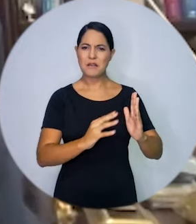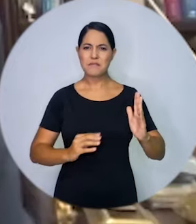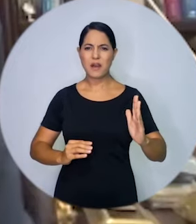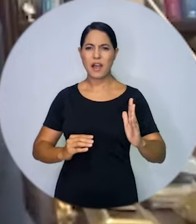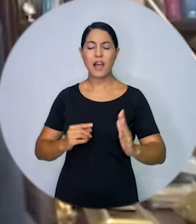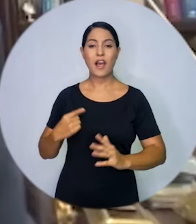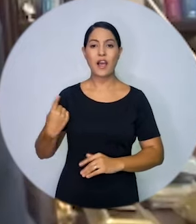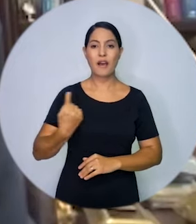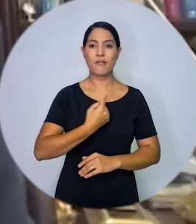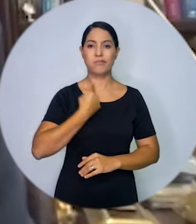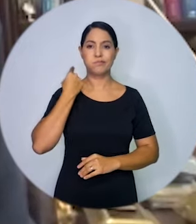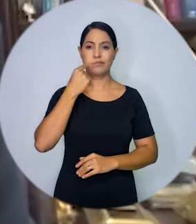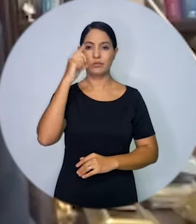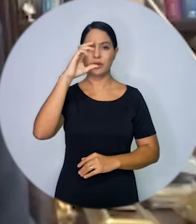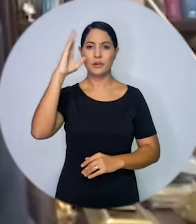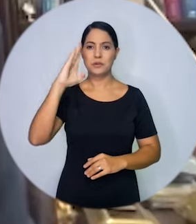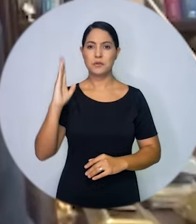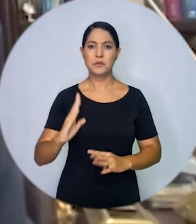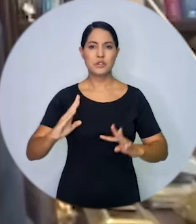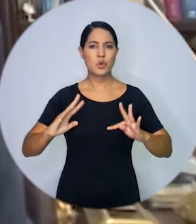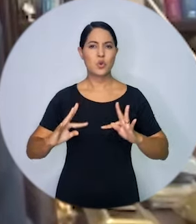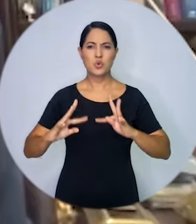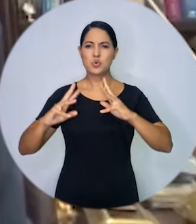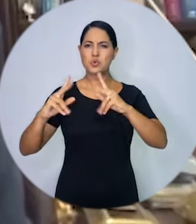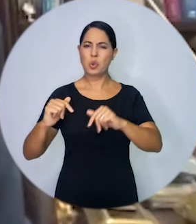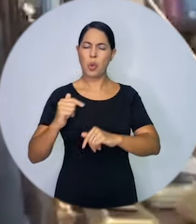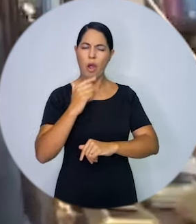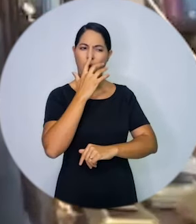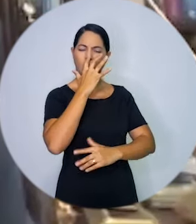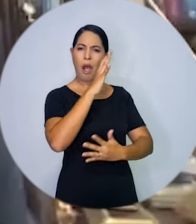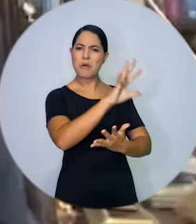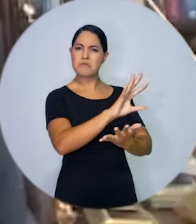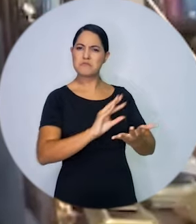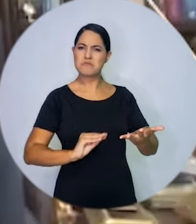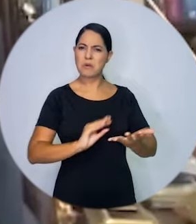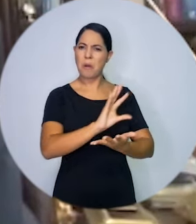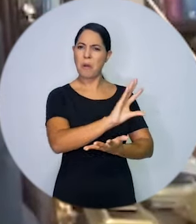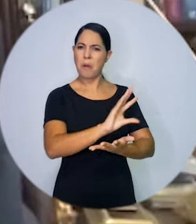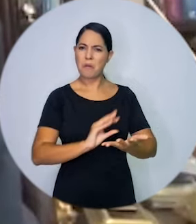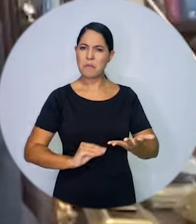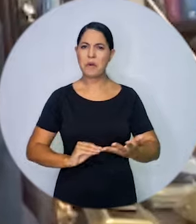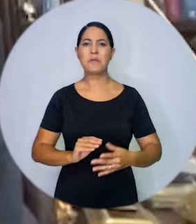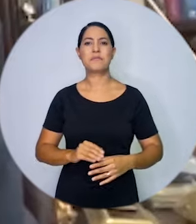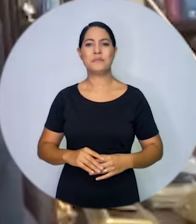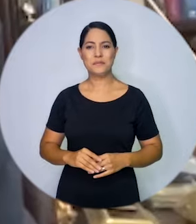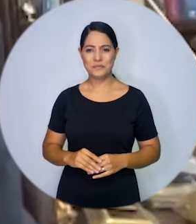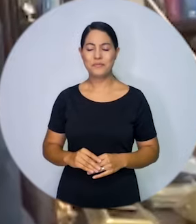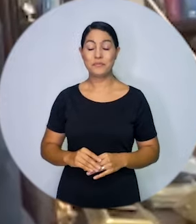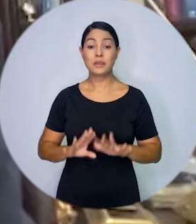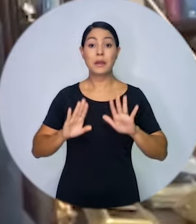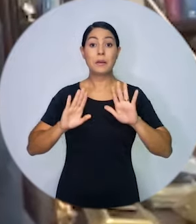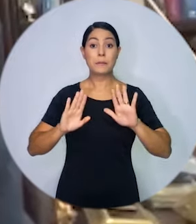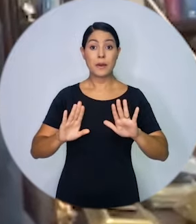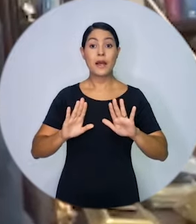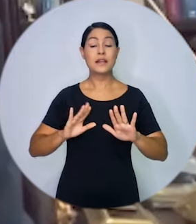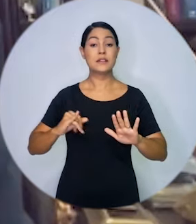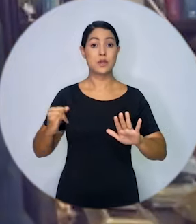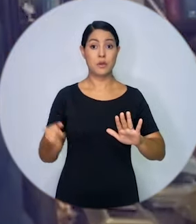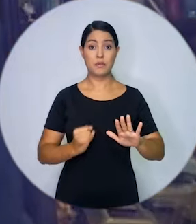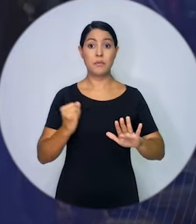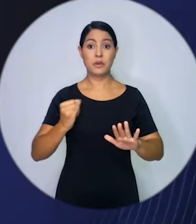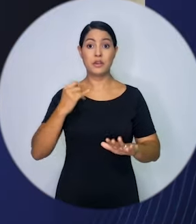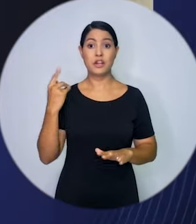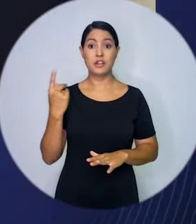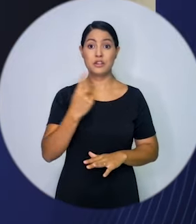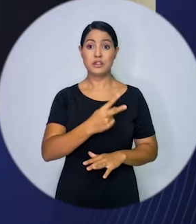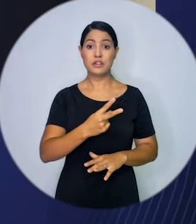exemplo, para todas as advogadas e advogados brasileiros. Mas destacaria aí como um dos pontos